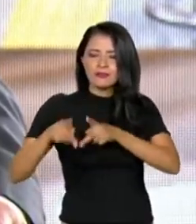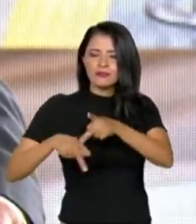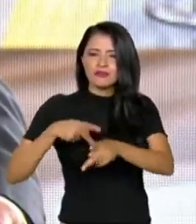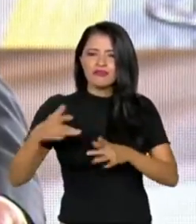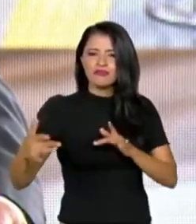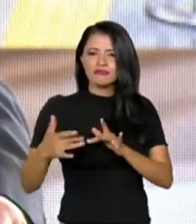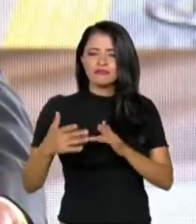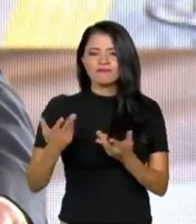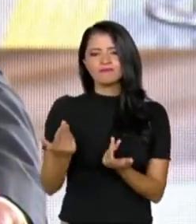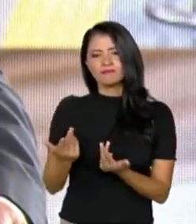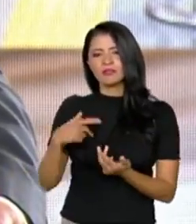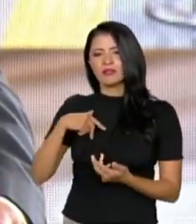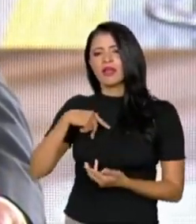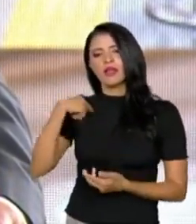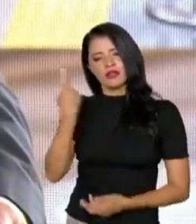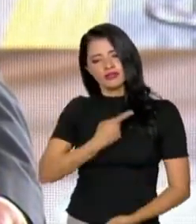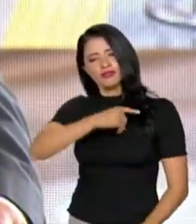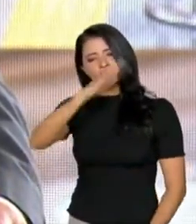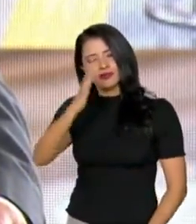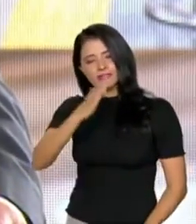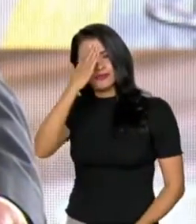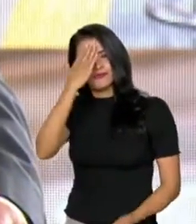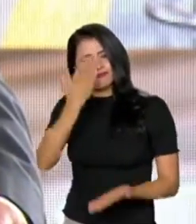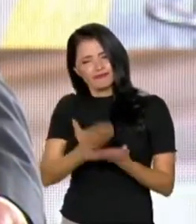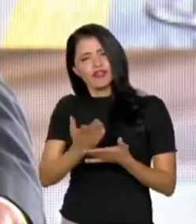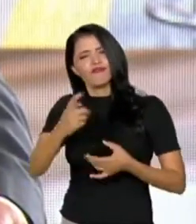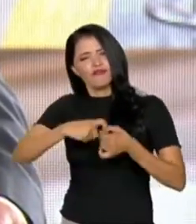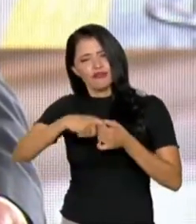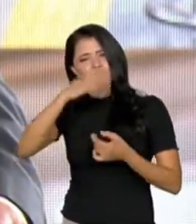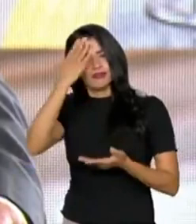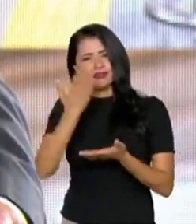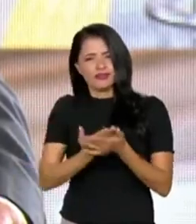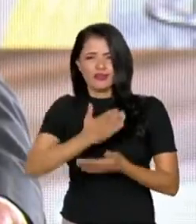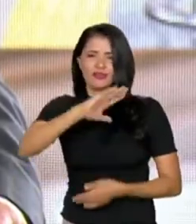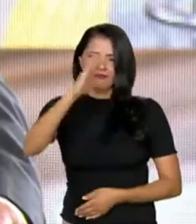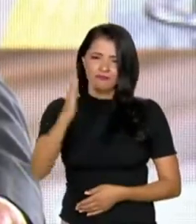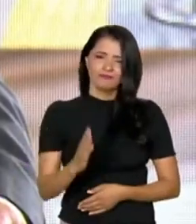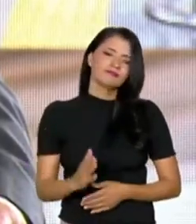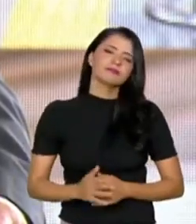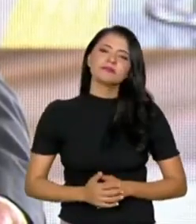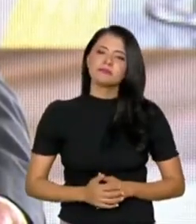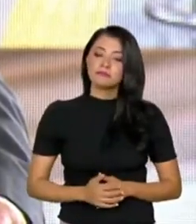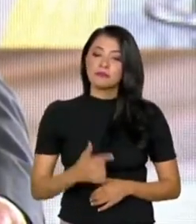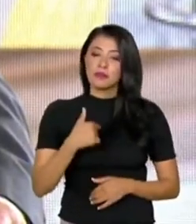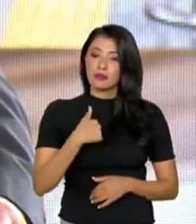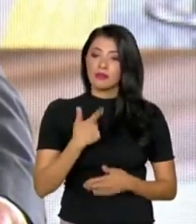Brasil volta a acreditar, o nosso brasileiro volta a acreditar no Brasil. E eu